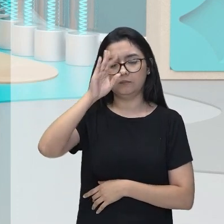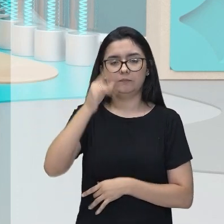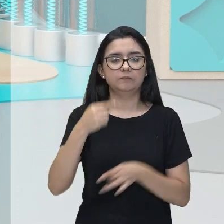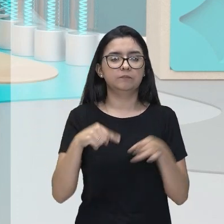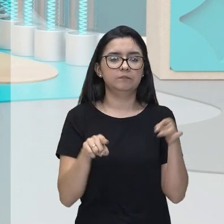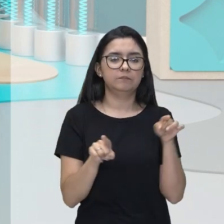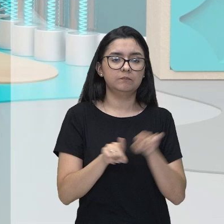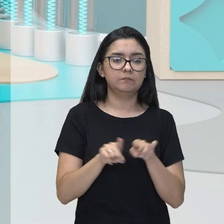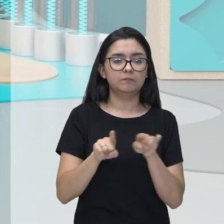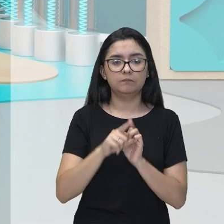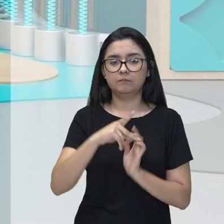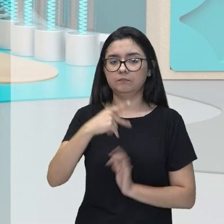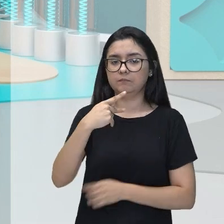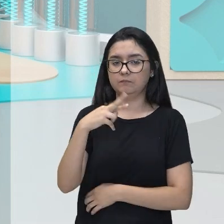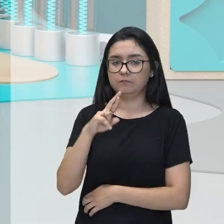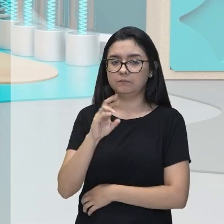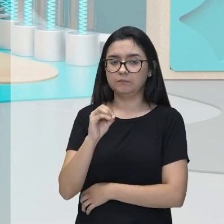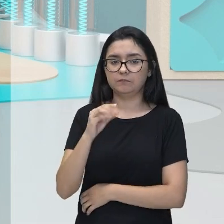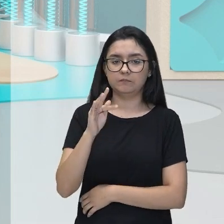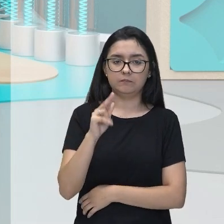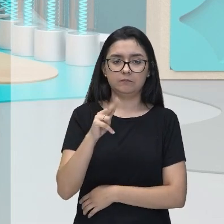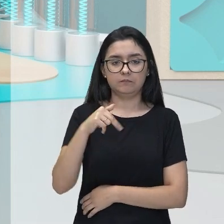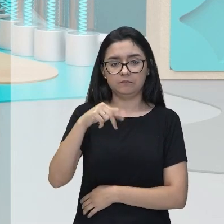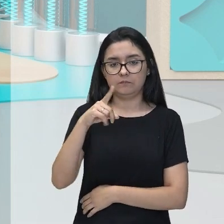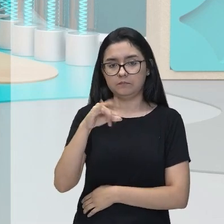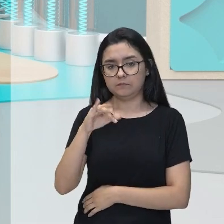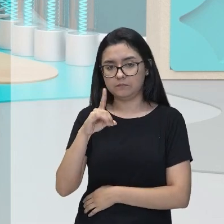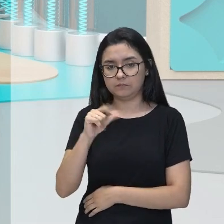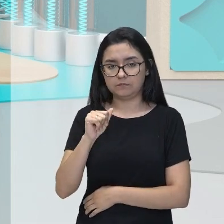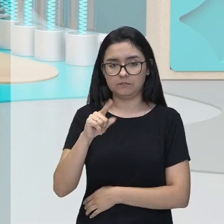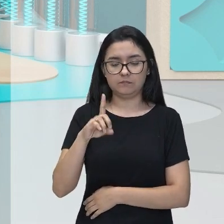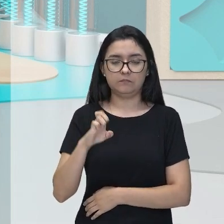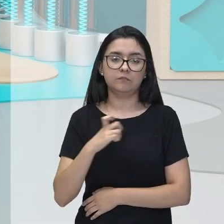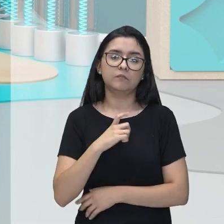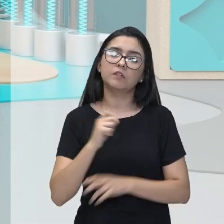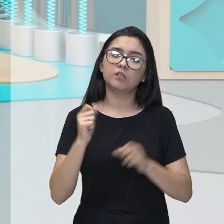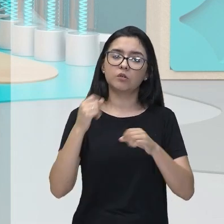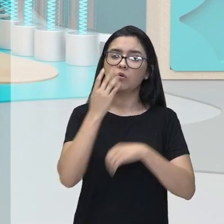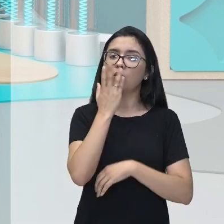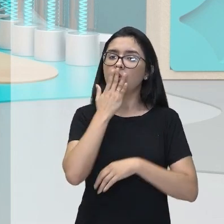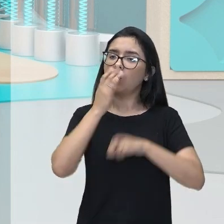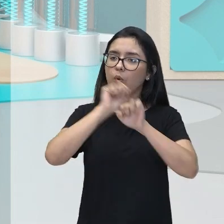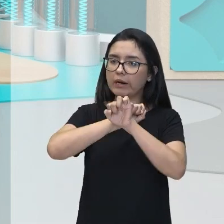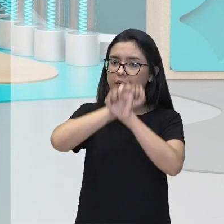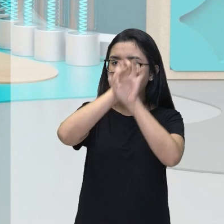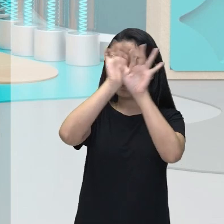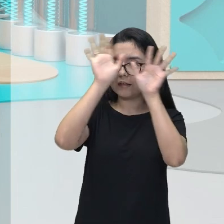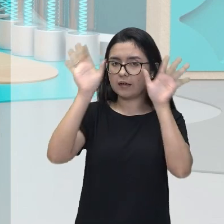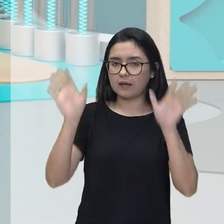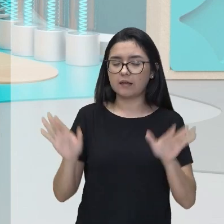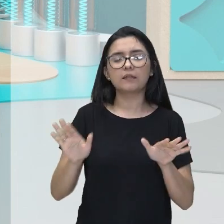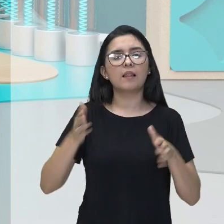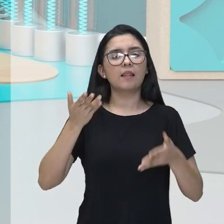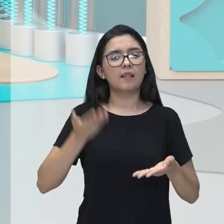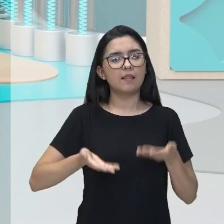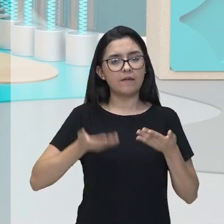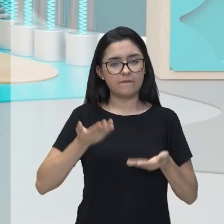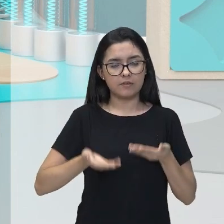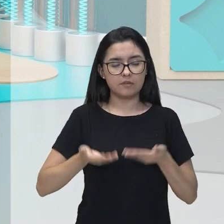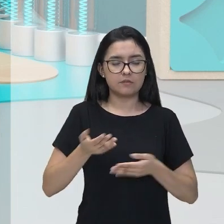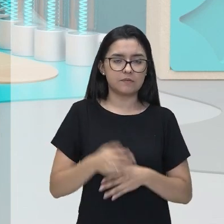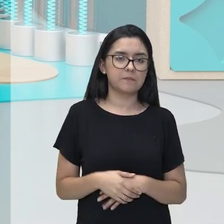profundidade, enquanto cores claras e suaves podem transmitir serenidade e leveza.